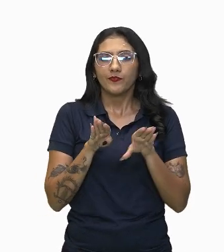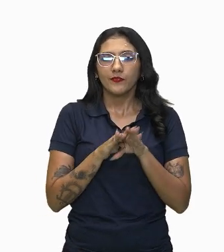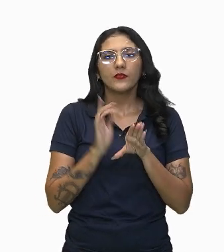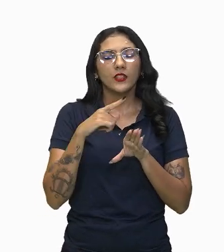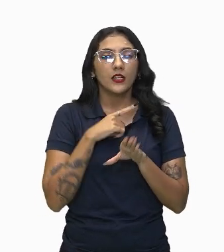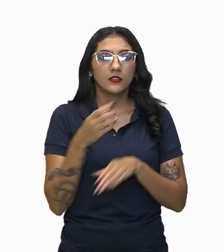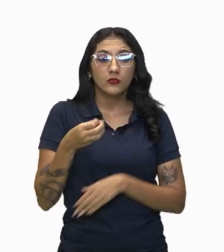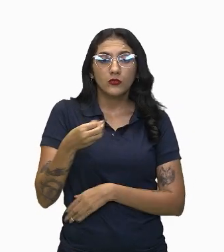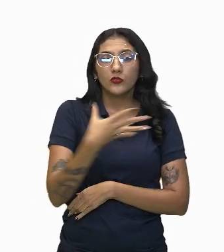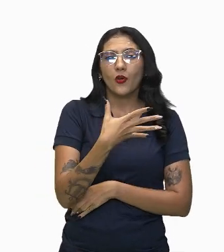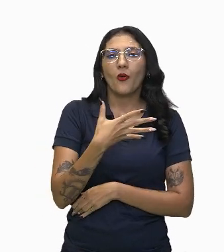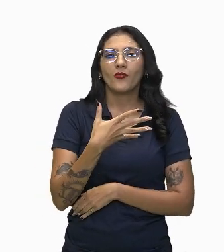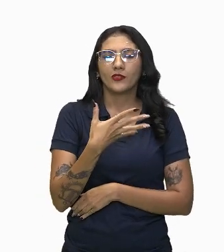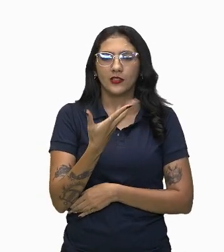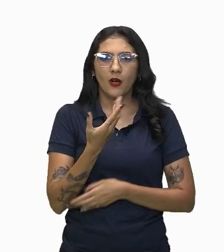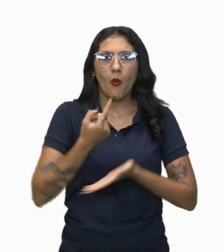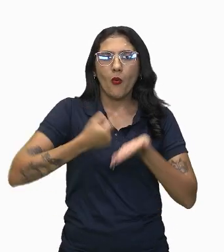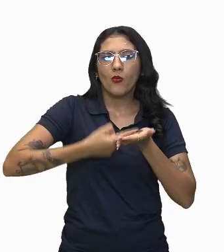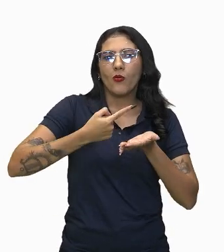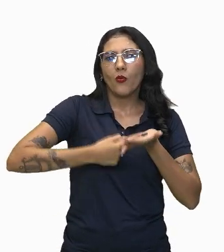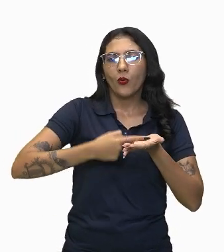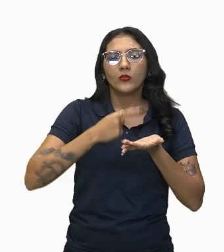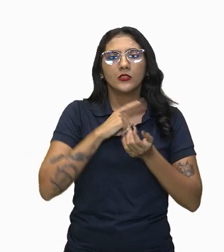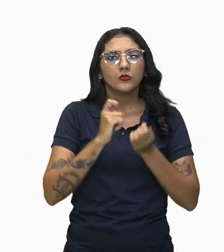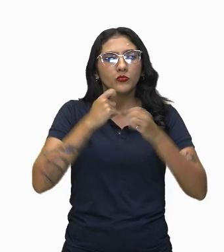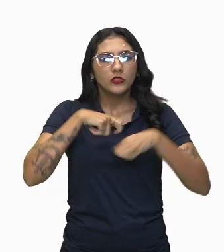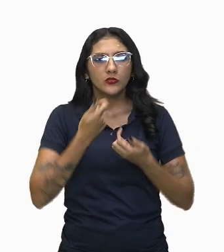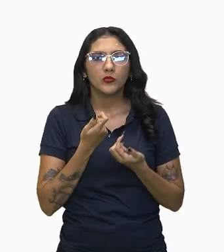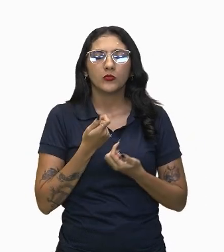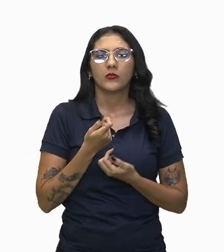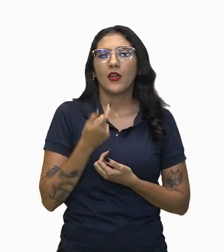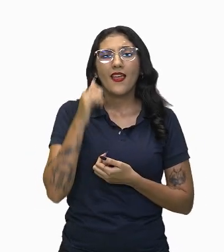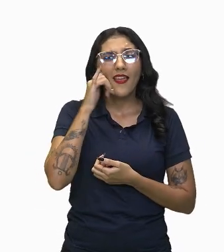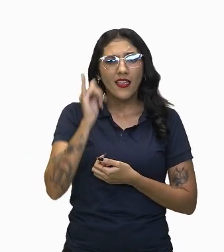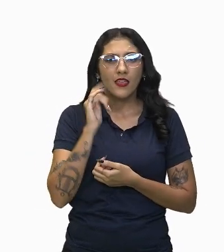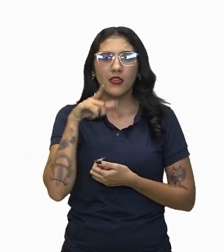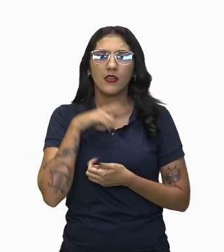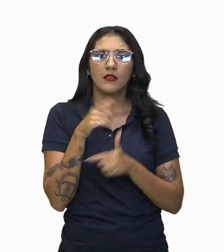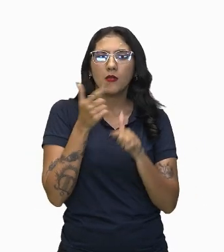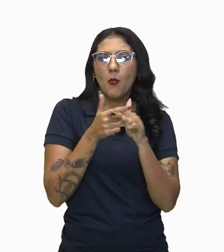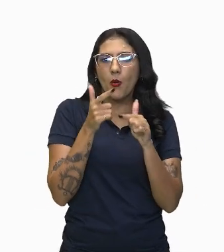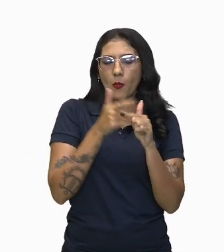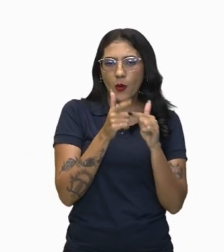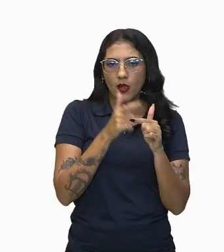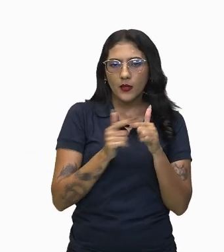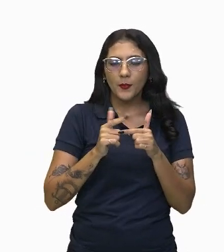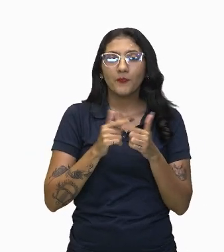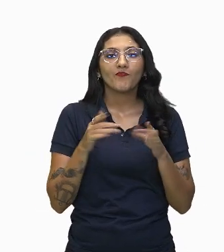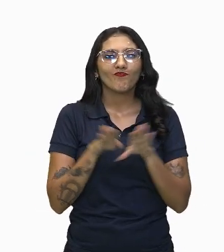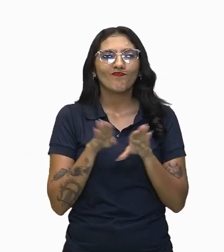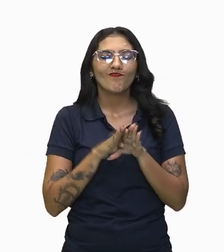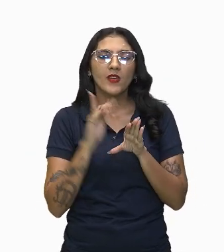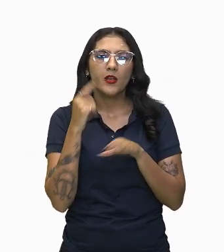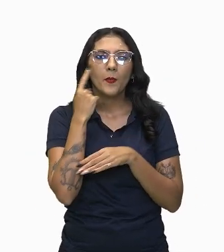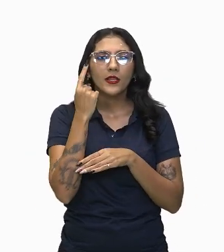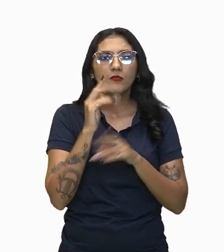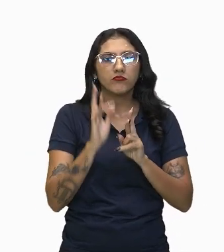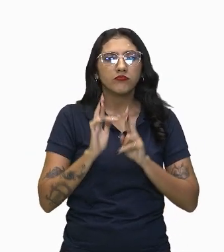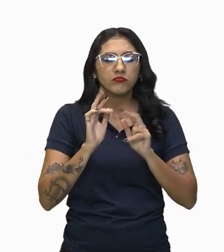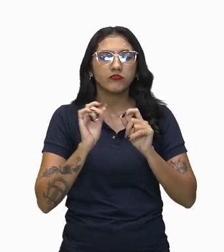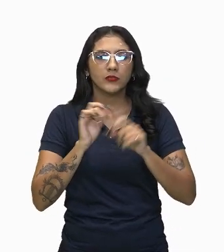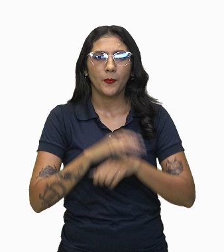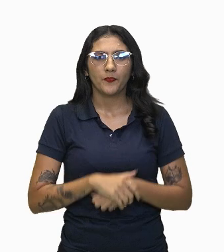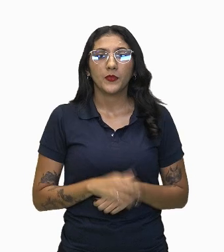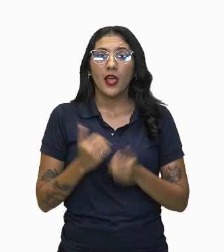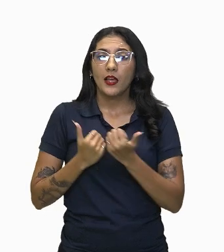novo acordo que se instaura para conter os efeitos da crise de 1929, vai prever programas de